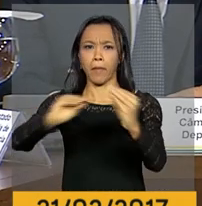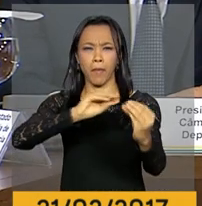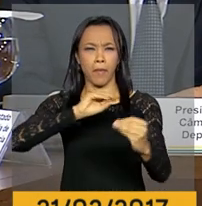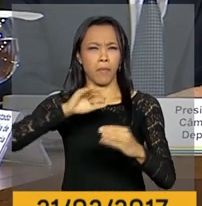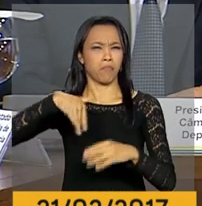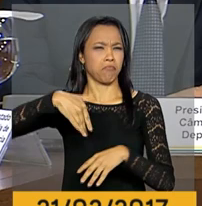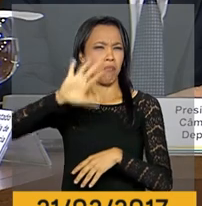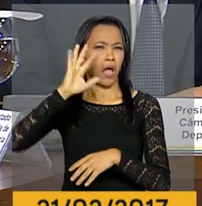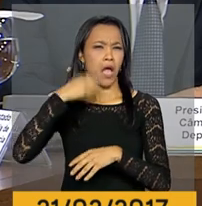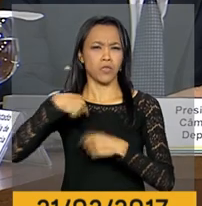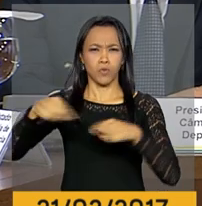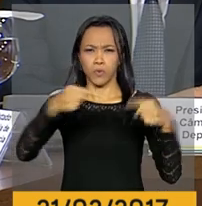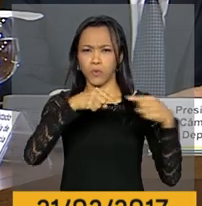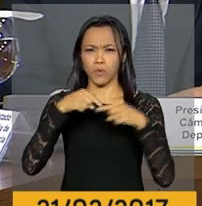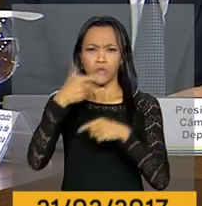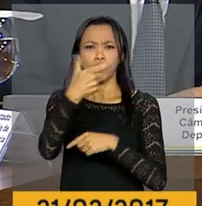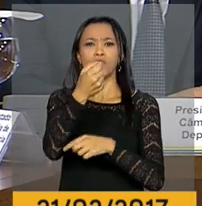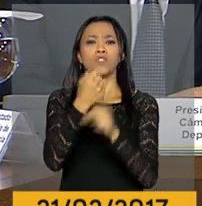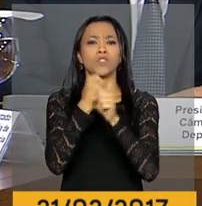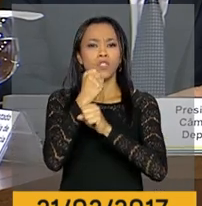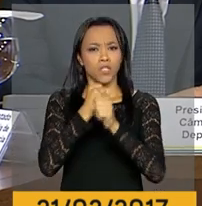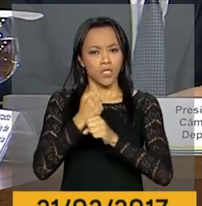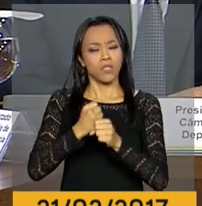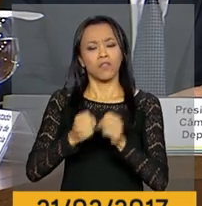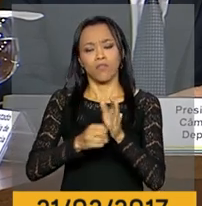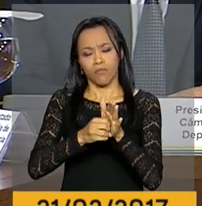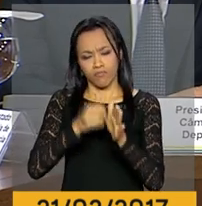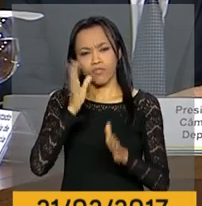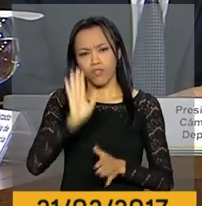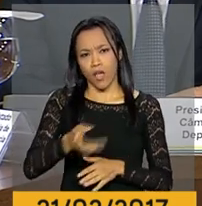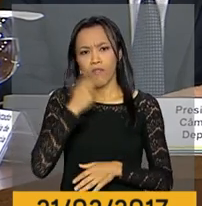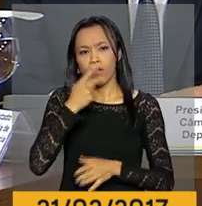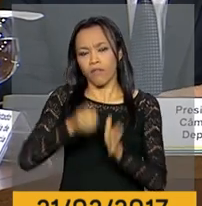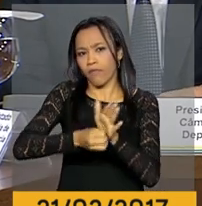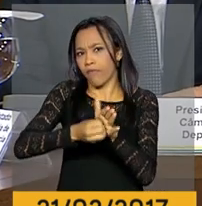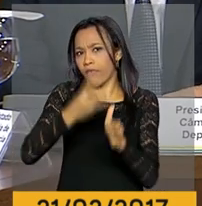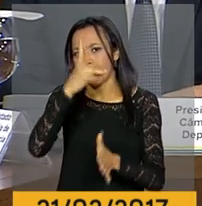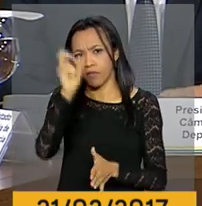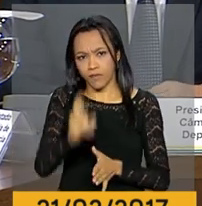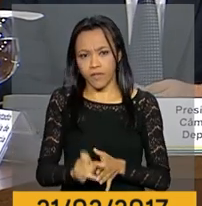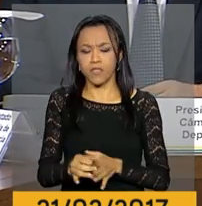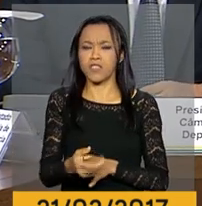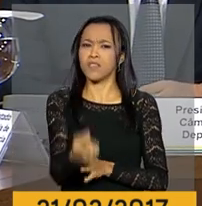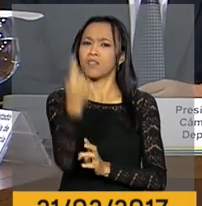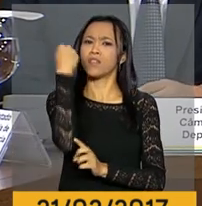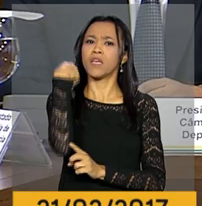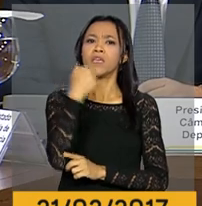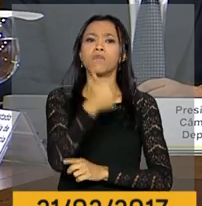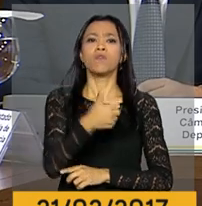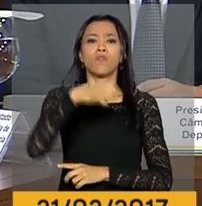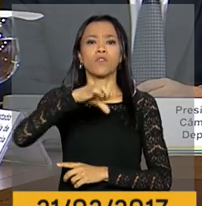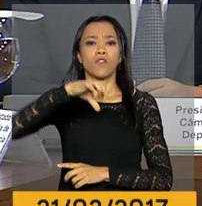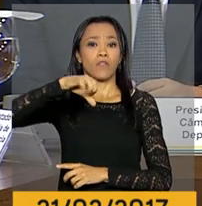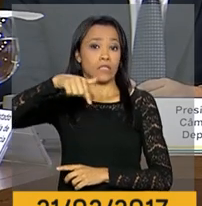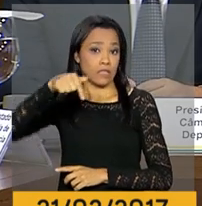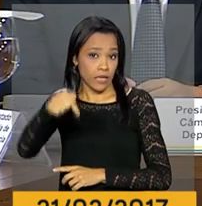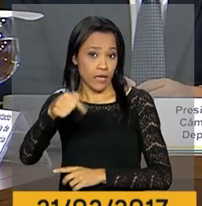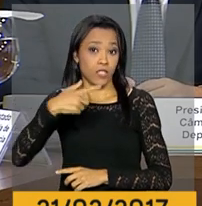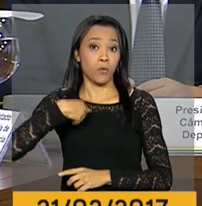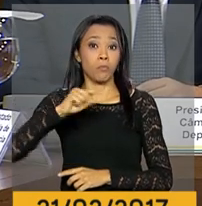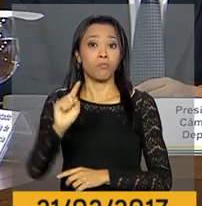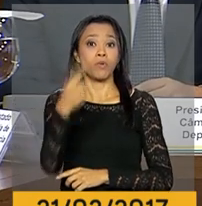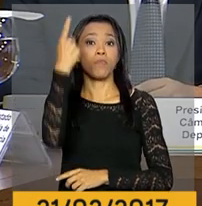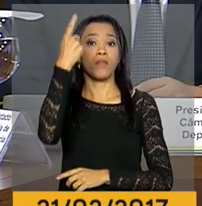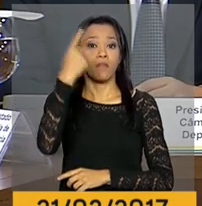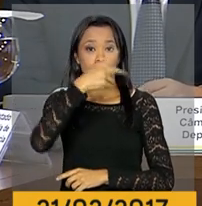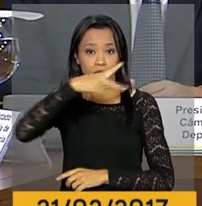de 20 anos e eu tenho repetido com frequência que em 97 eu presidi 1997 eu presidi pela primeira